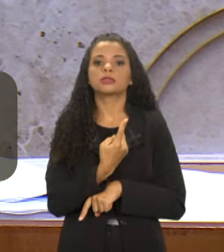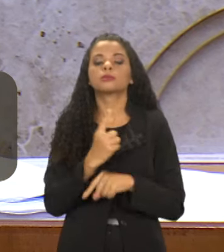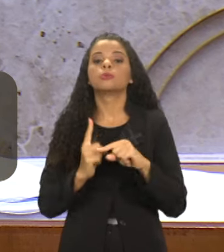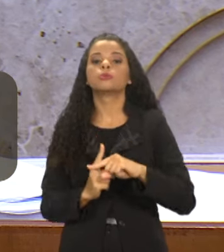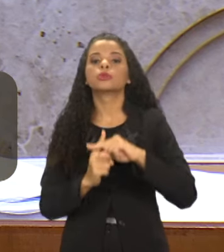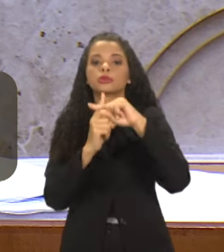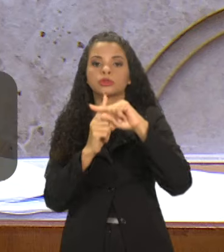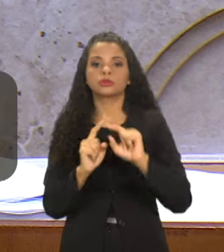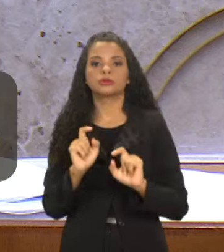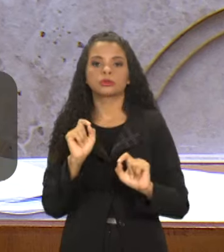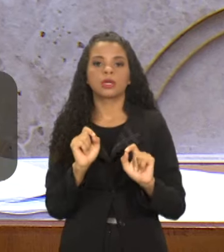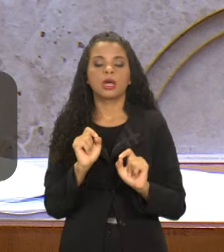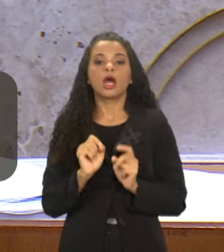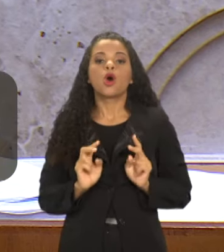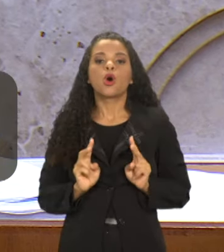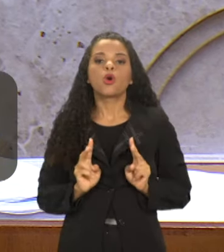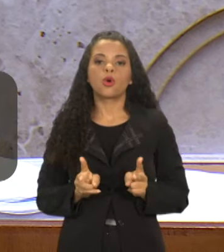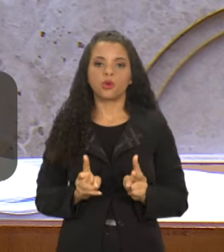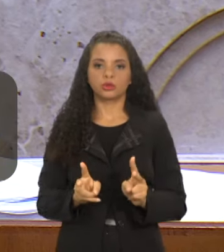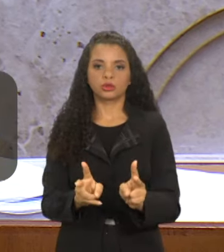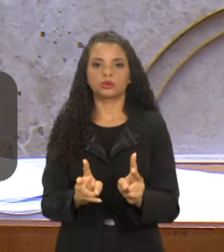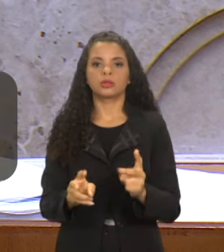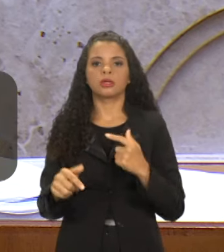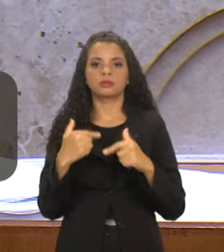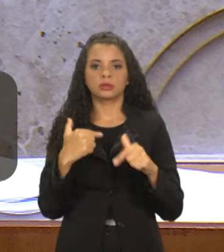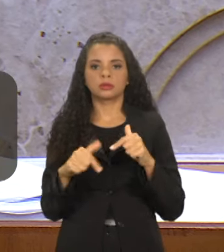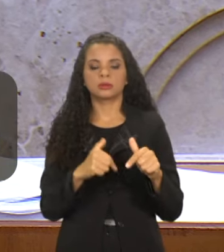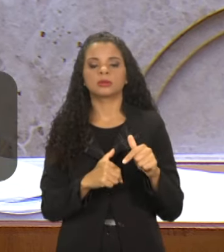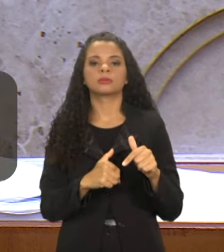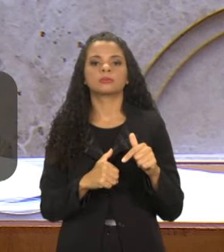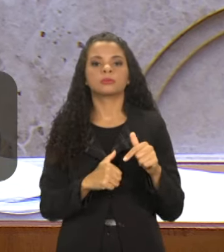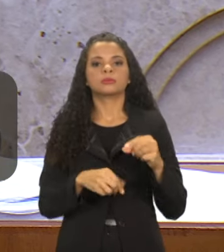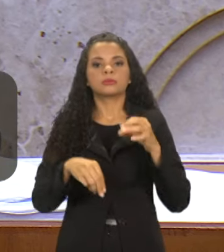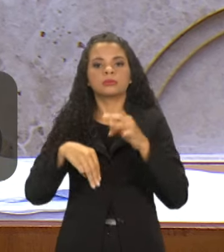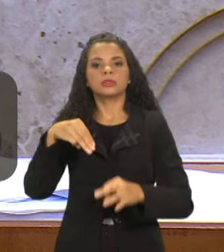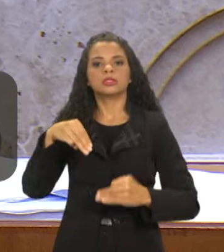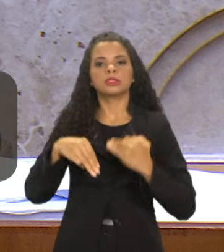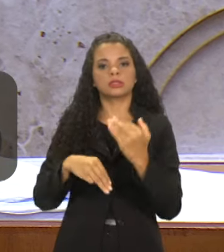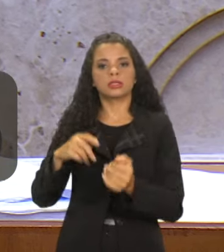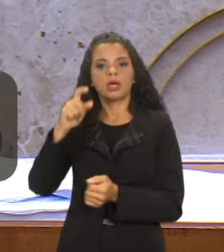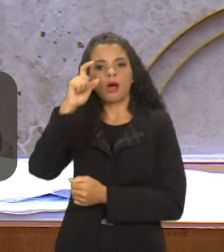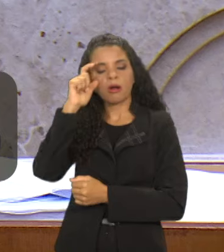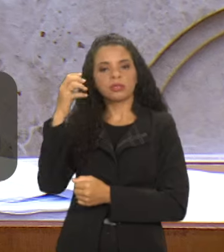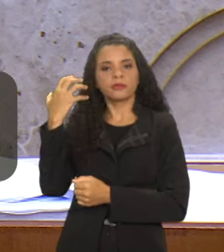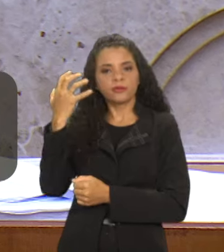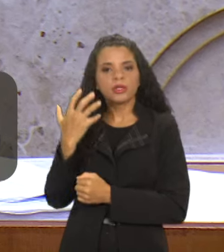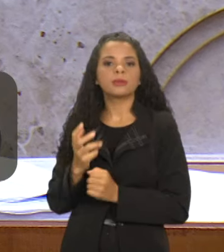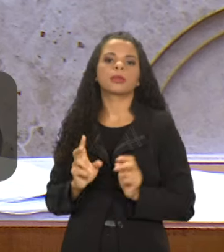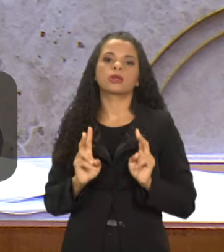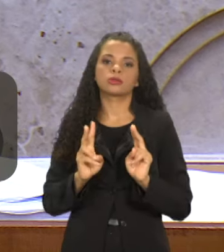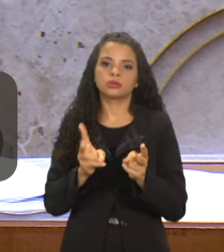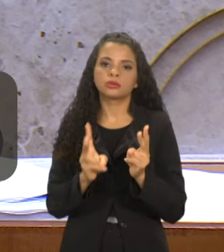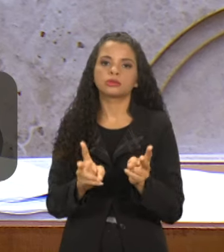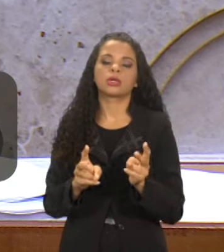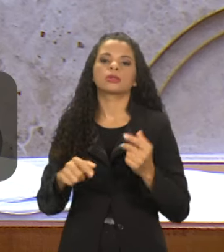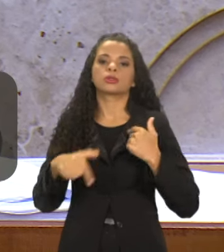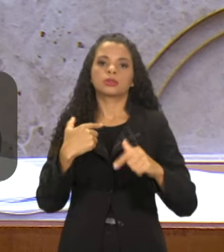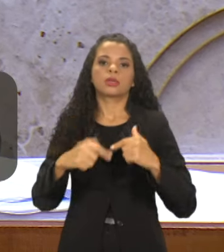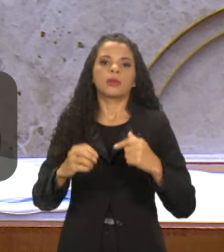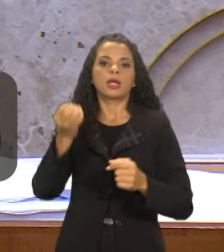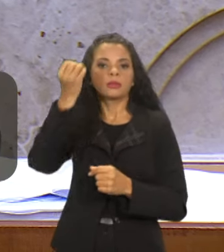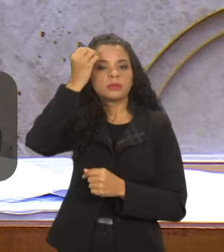De modo que eu dei continuidade ao trabalho da ministra Rosa Weber, que deu continuidade ao trabalho do ministro Luiz Fux. Ninguém